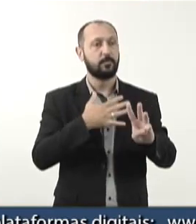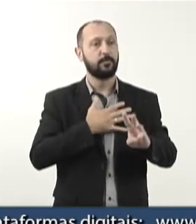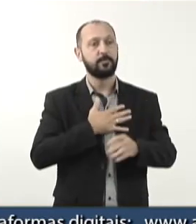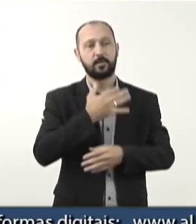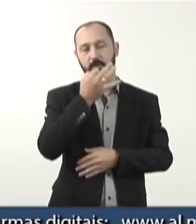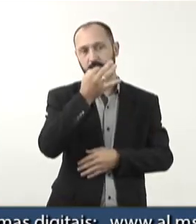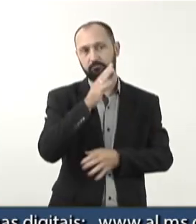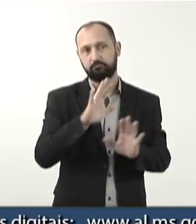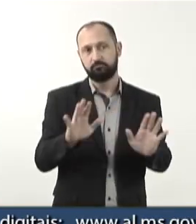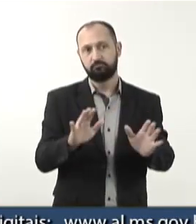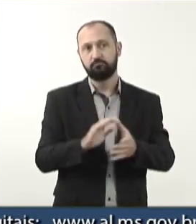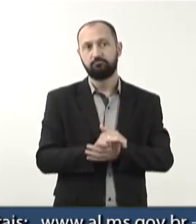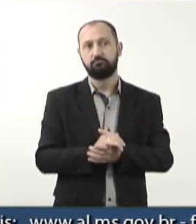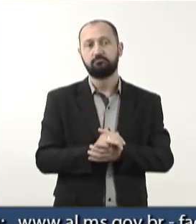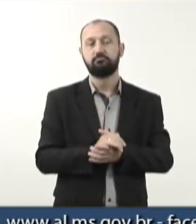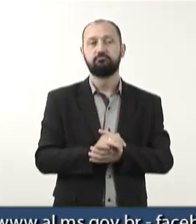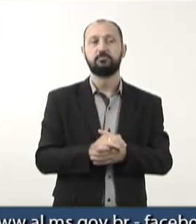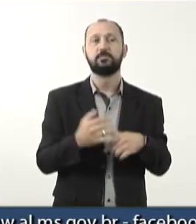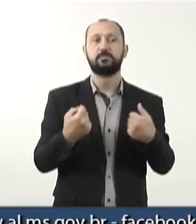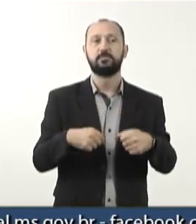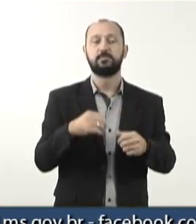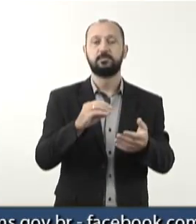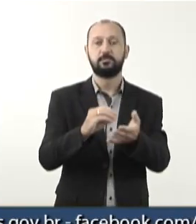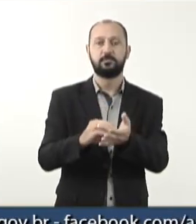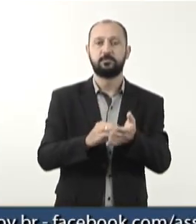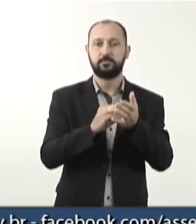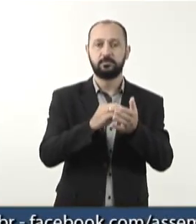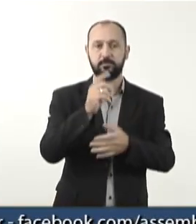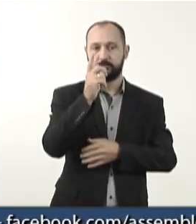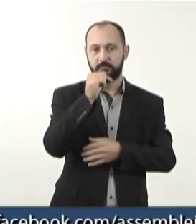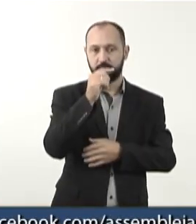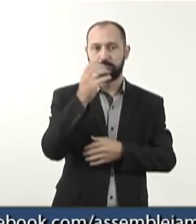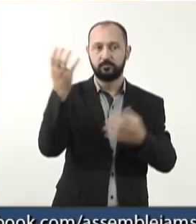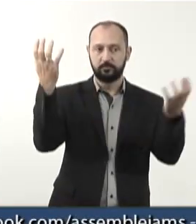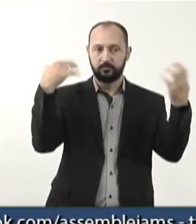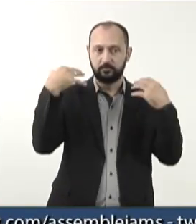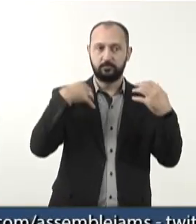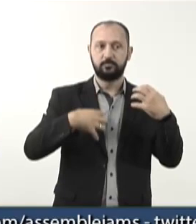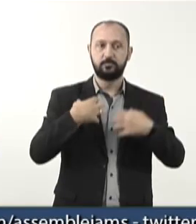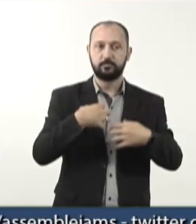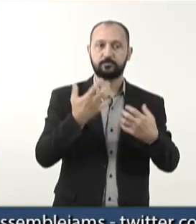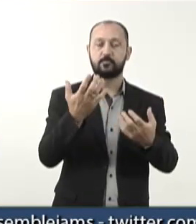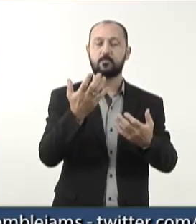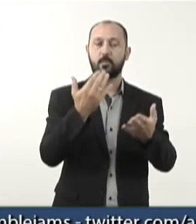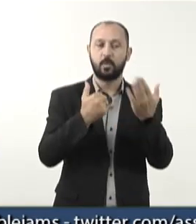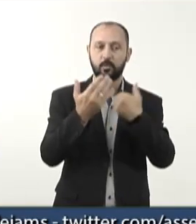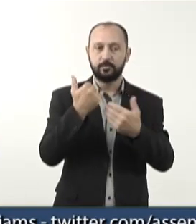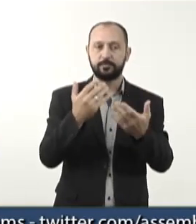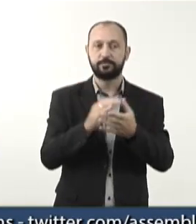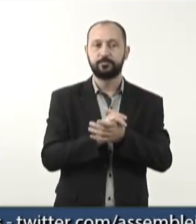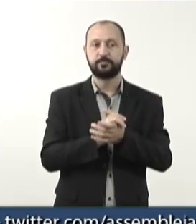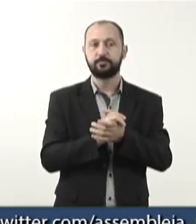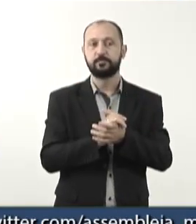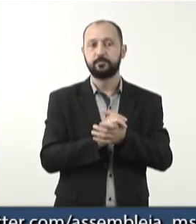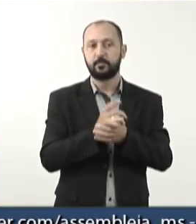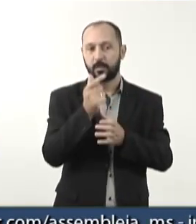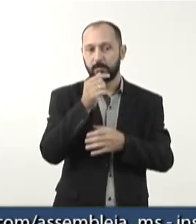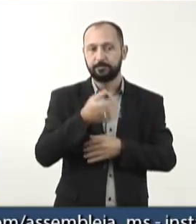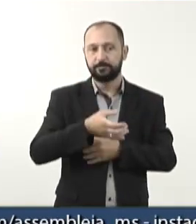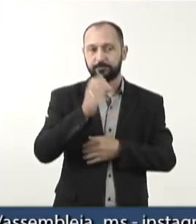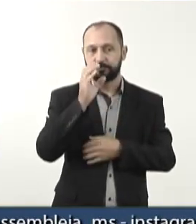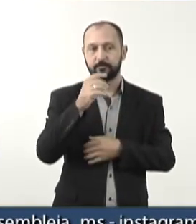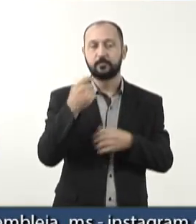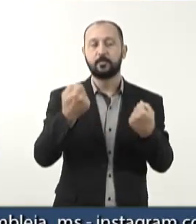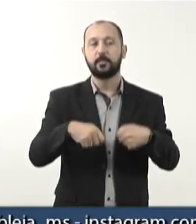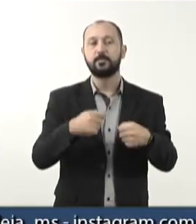de vista, passando necessidade de água para tomar banho, para fazer comida, para beber, certo?